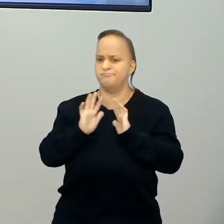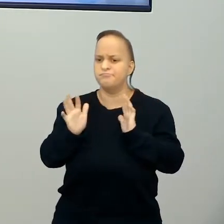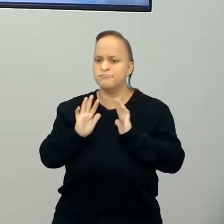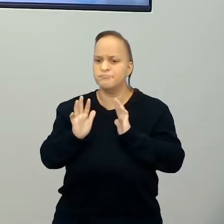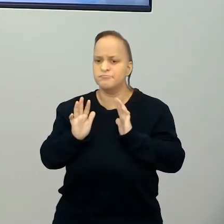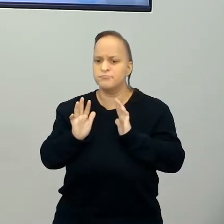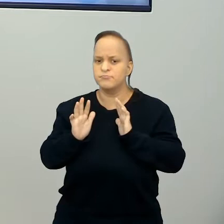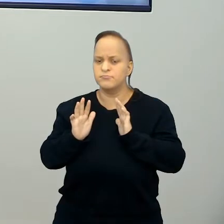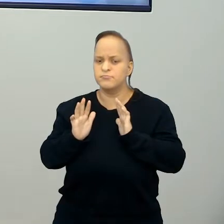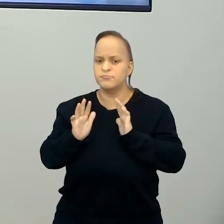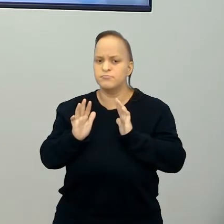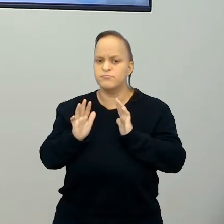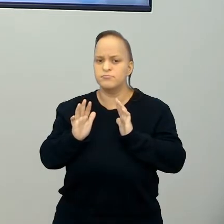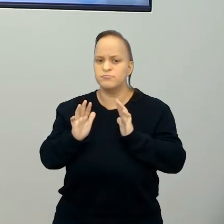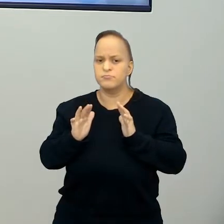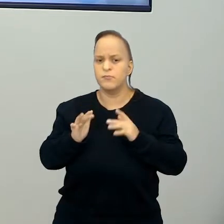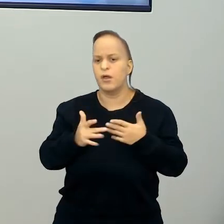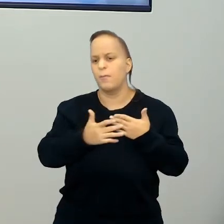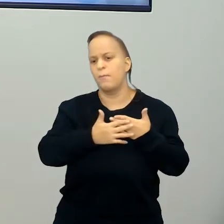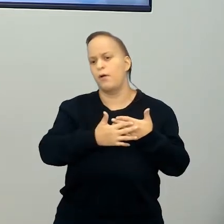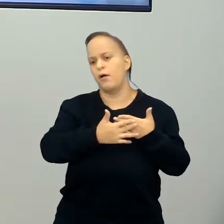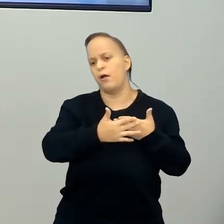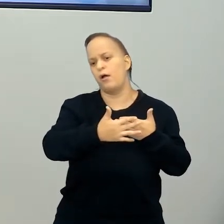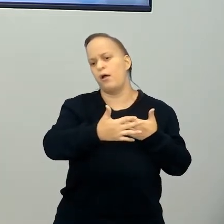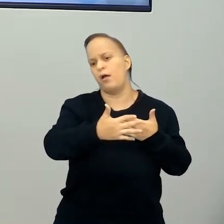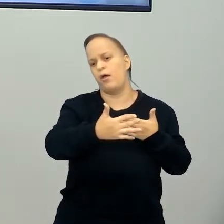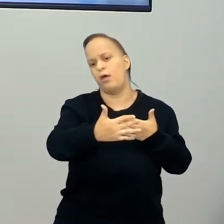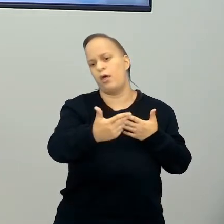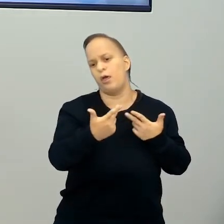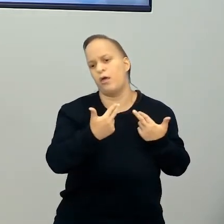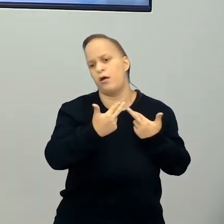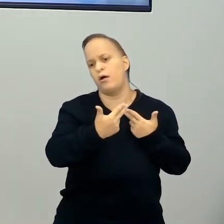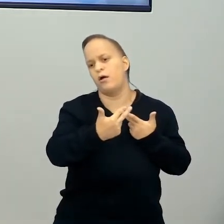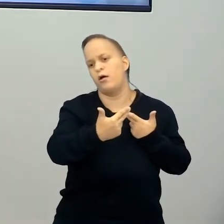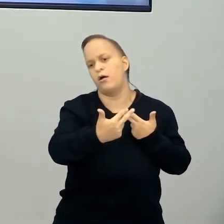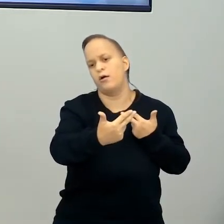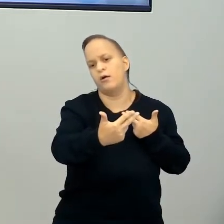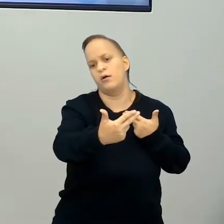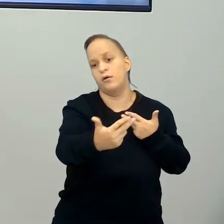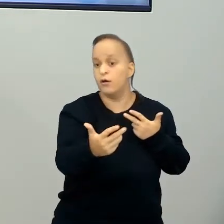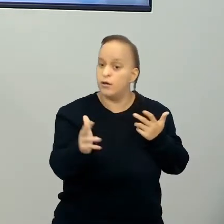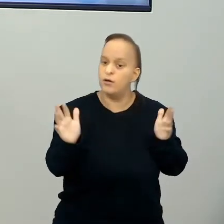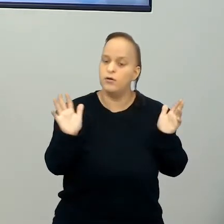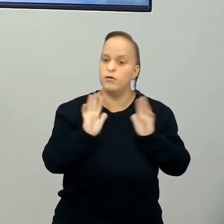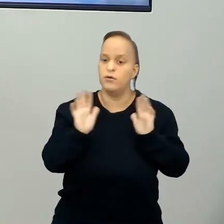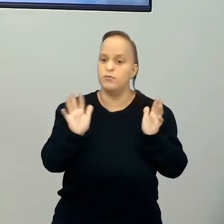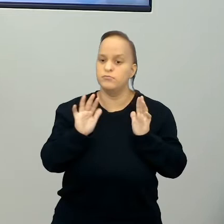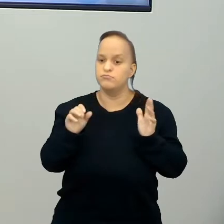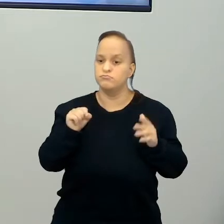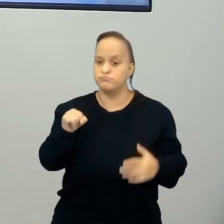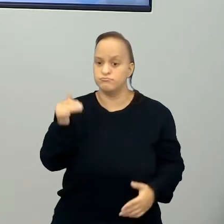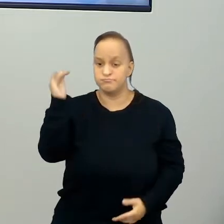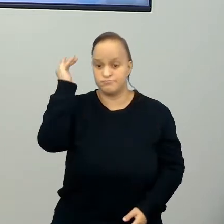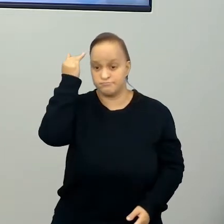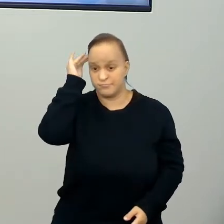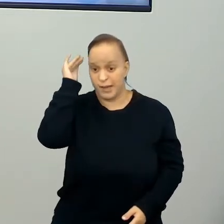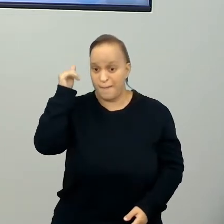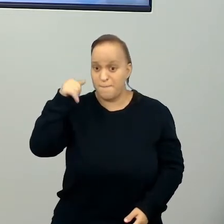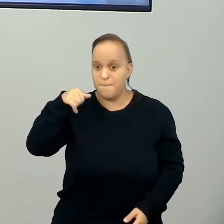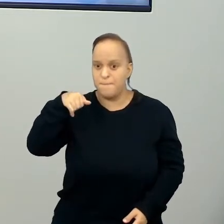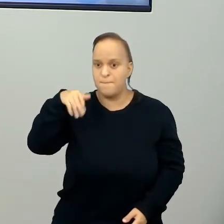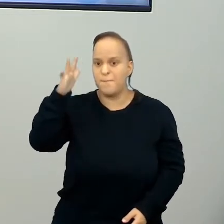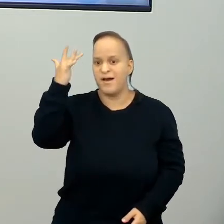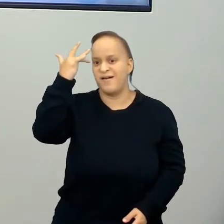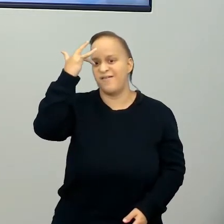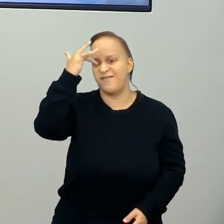apenas somos, e somos a nossa vida inteira. E se a gente entender esse processo, né, fica muito mais fácil pra gente também lidar com